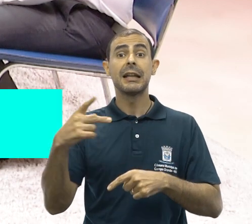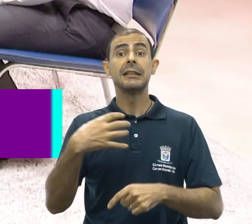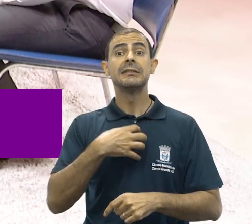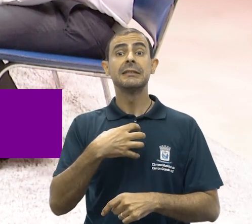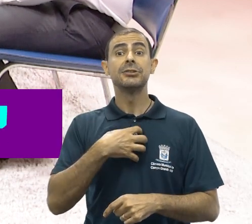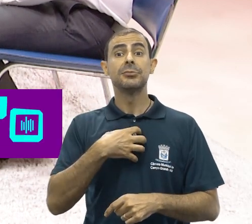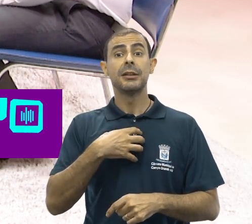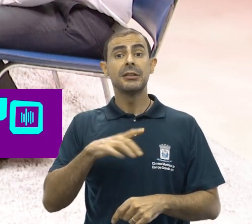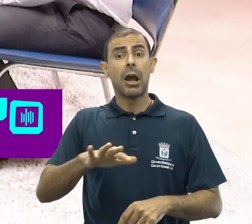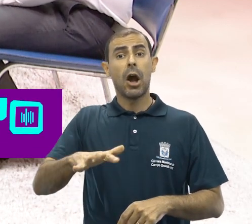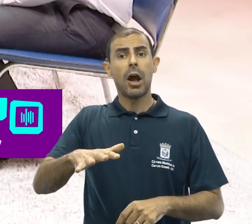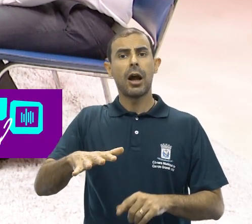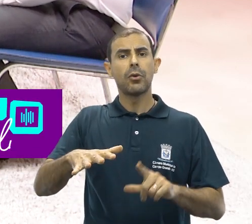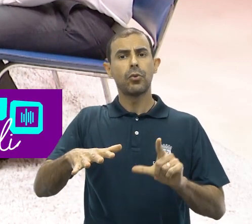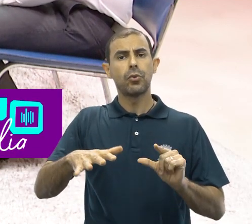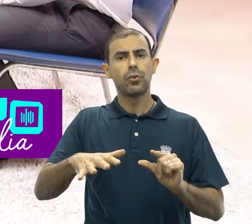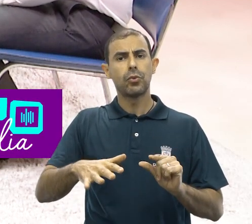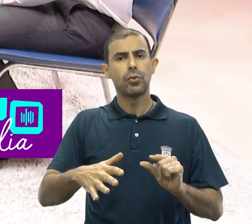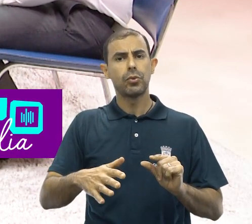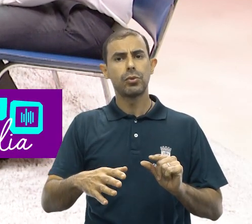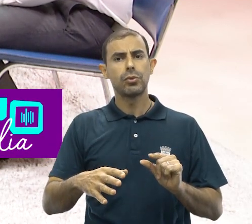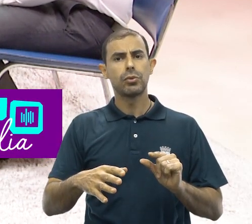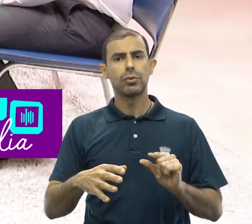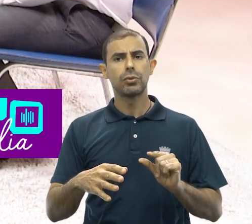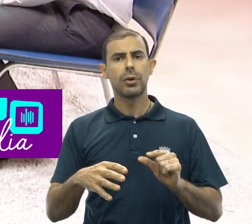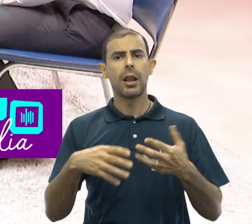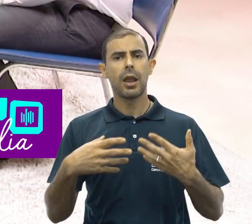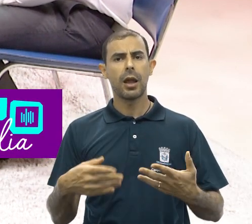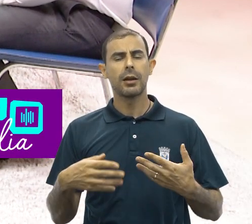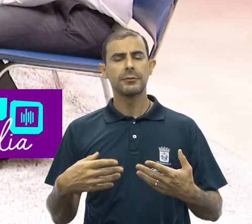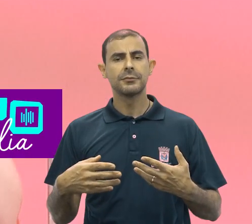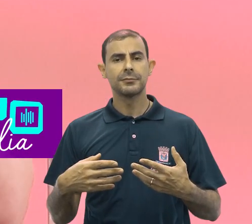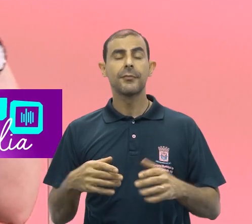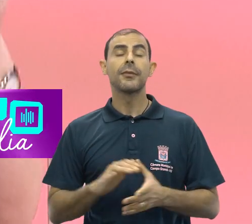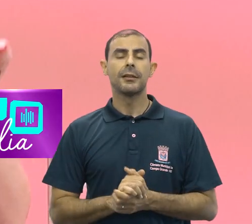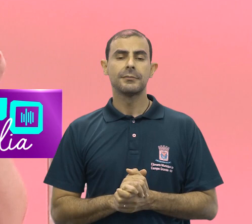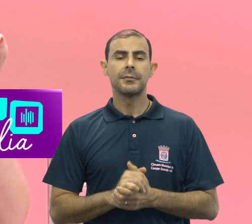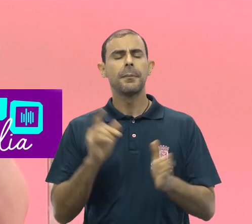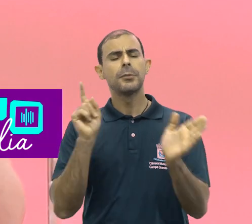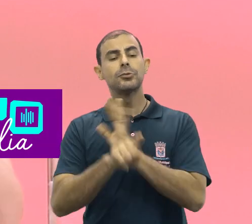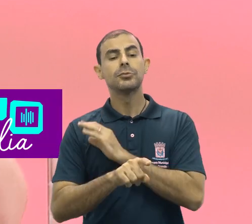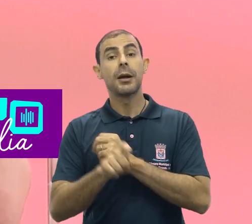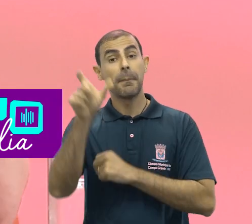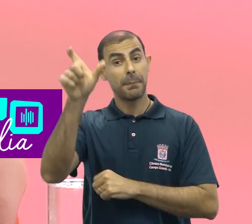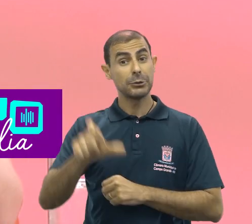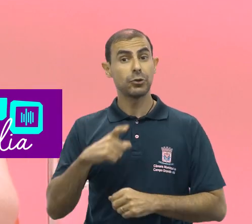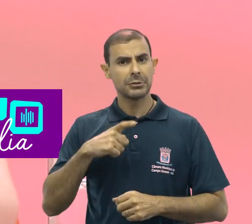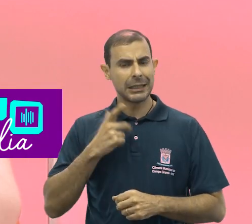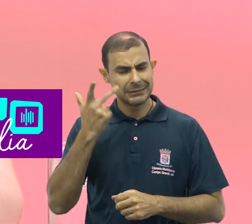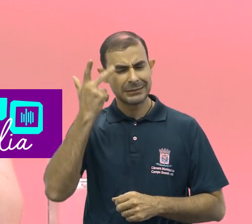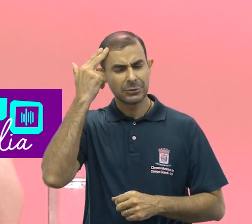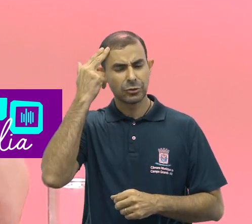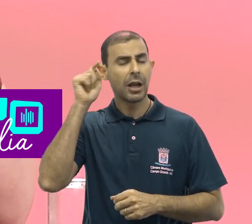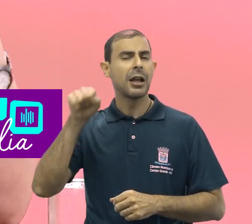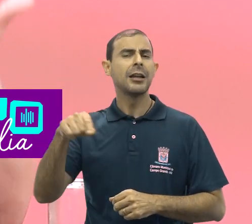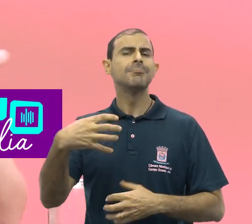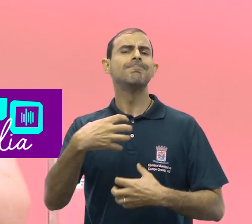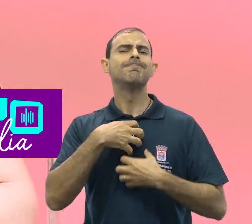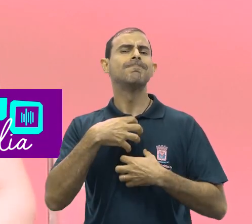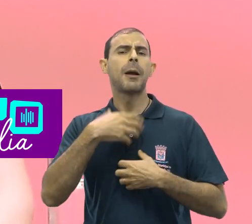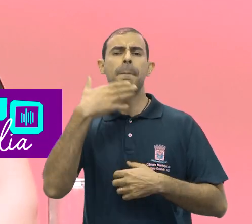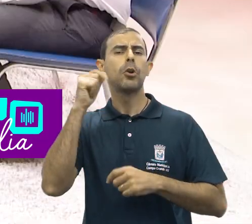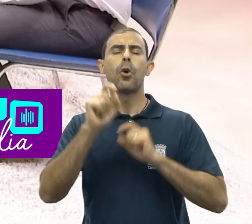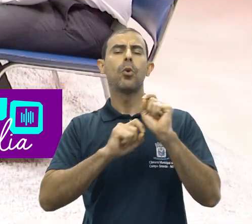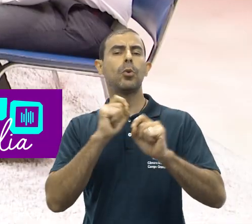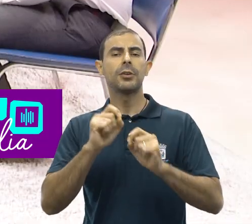os sintomas que ele está sentindo naquele momento, né. E o que o paciente que faz essa cirurgia, o que melhora para ele, né? Como que ele fica